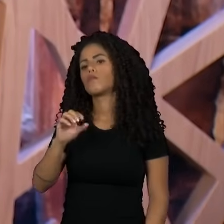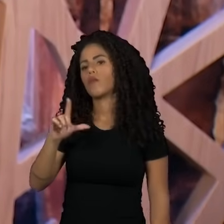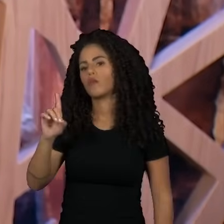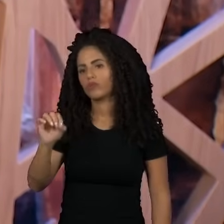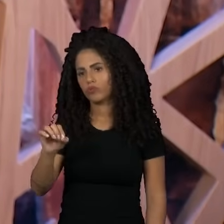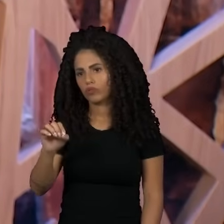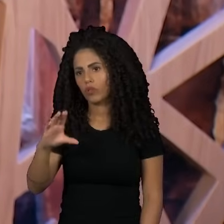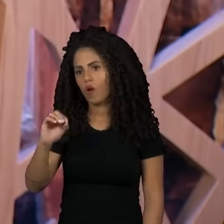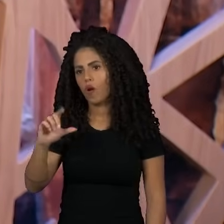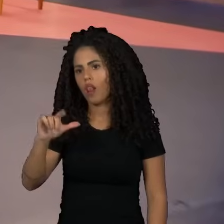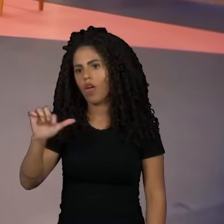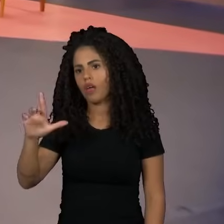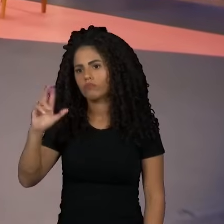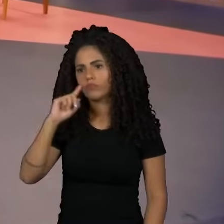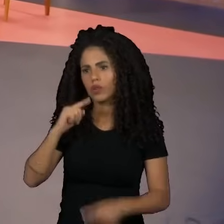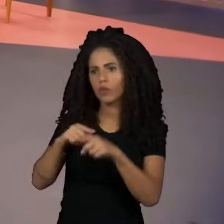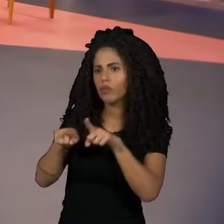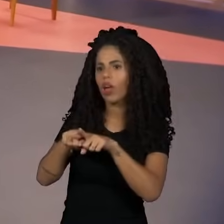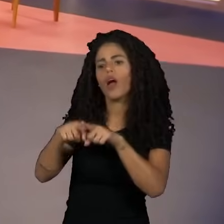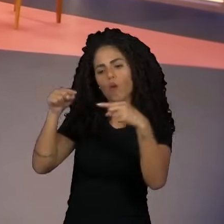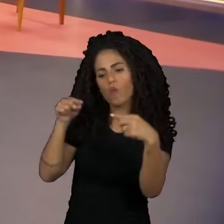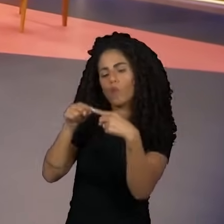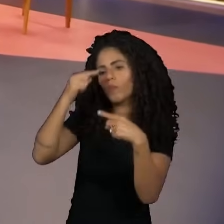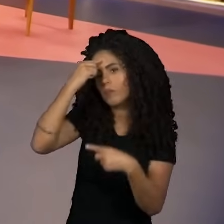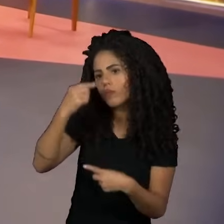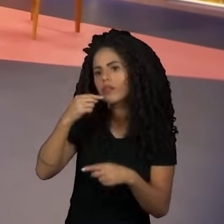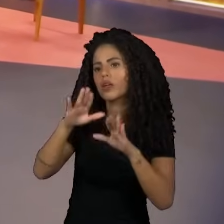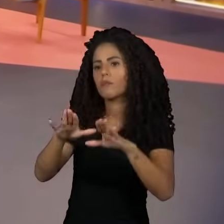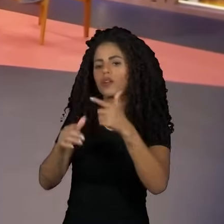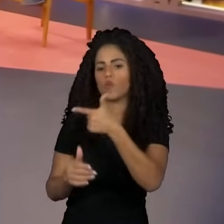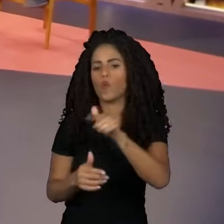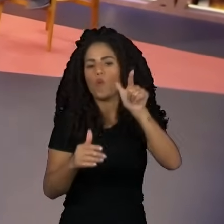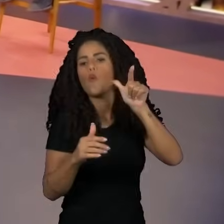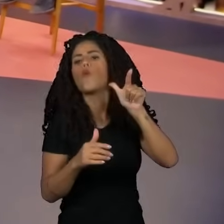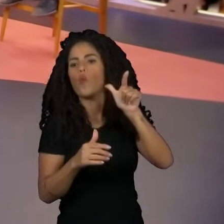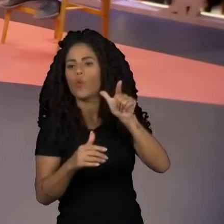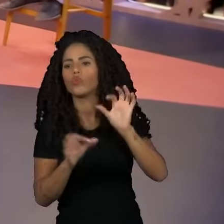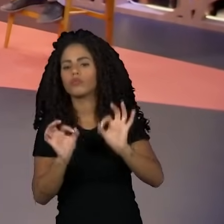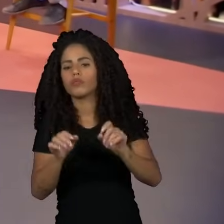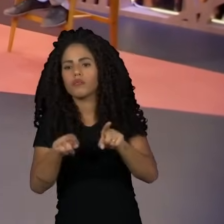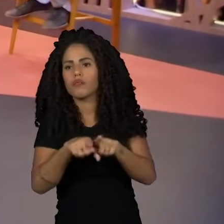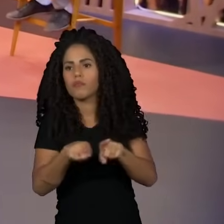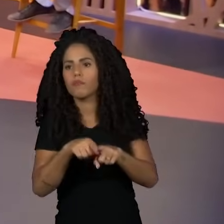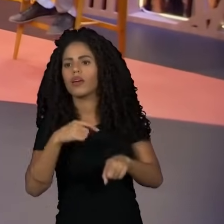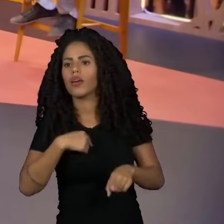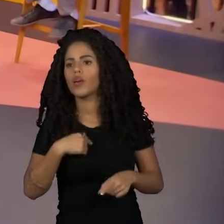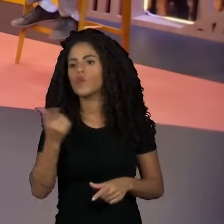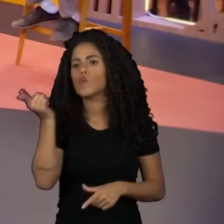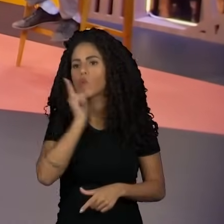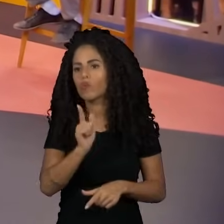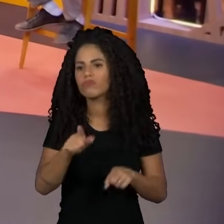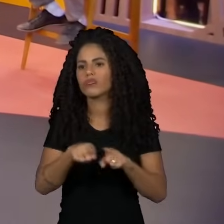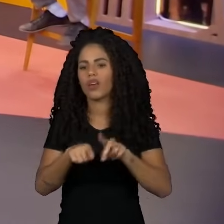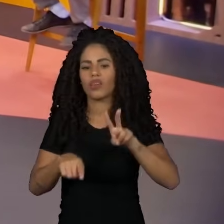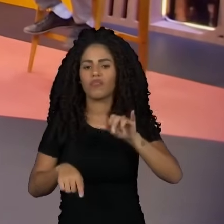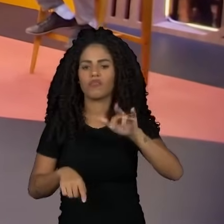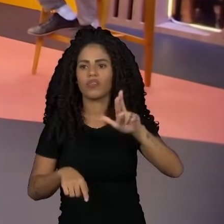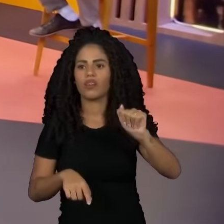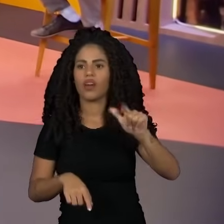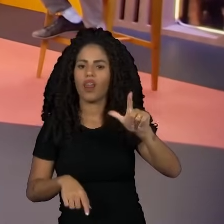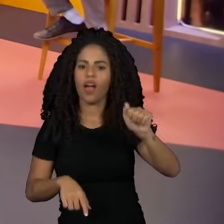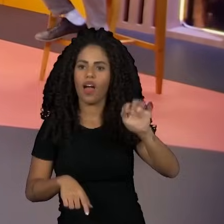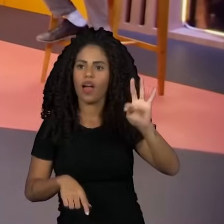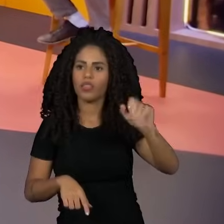muito agitado e não seja adequado para essa função. Mas eu posso ter um cão SRD, que são chamados sem raça definida, são os vira-latas, né? Que possam ter um